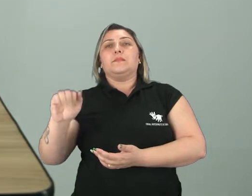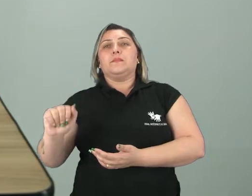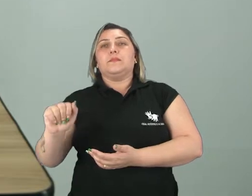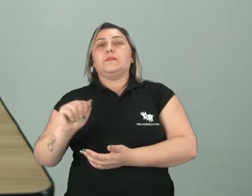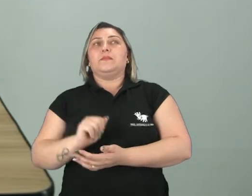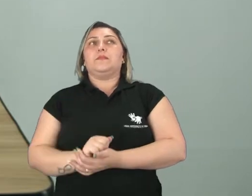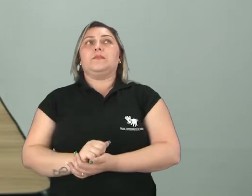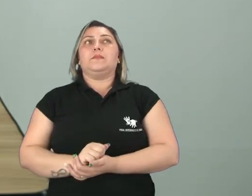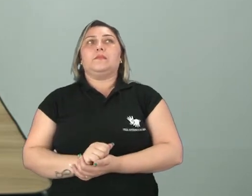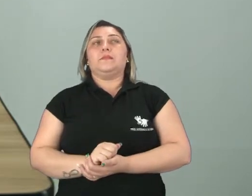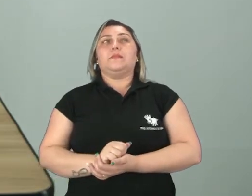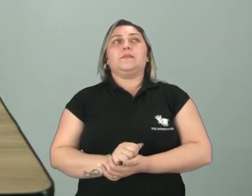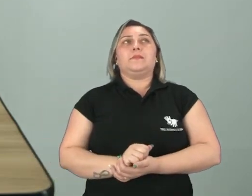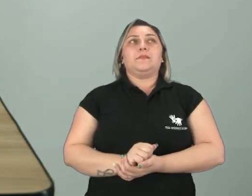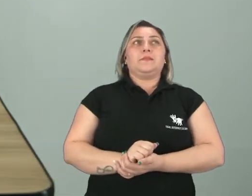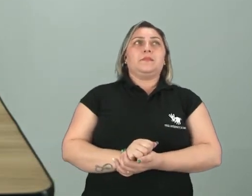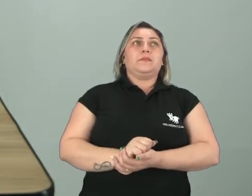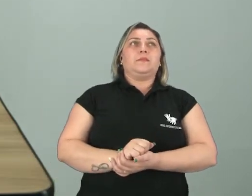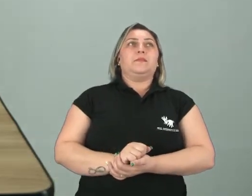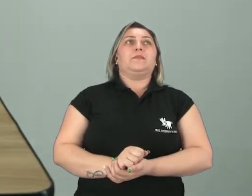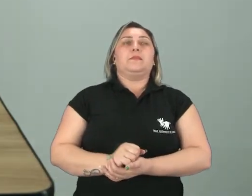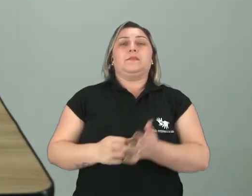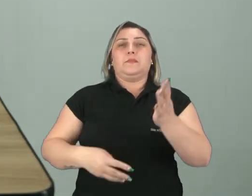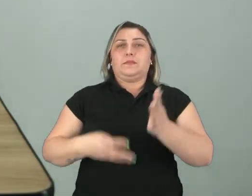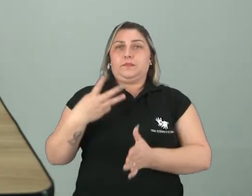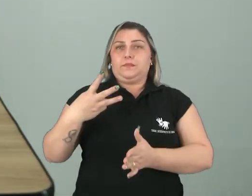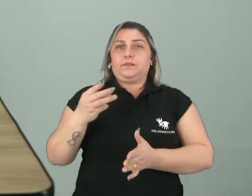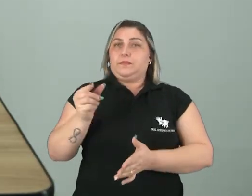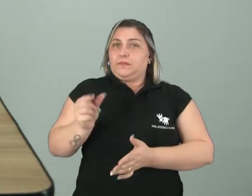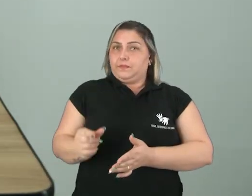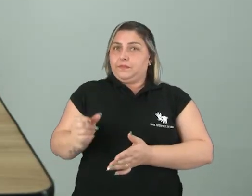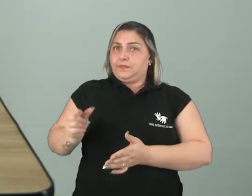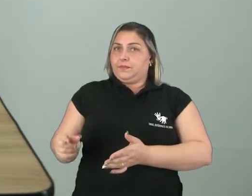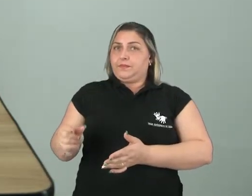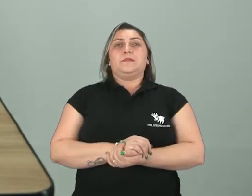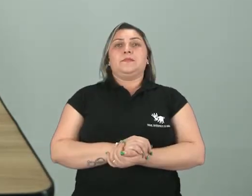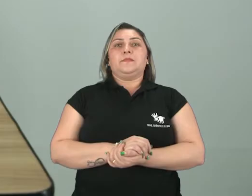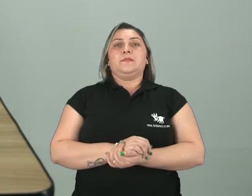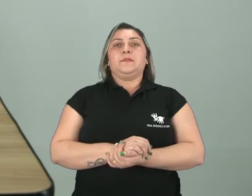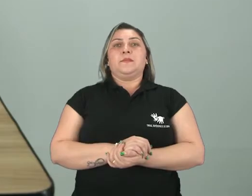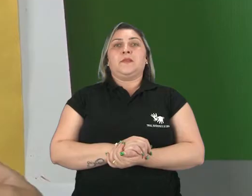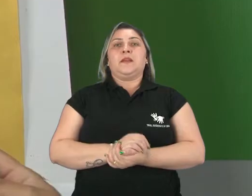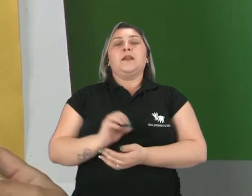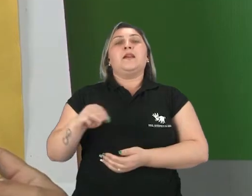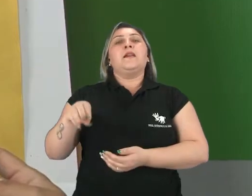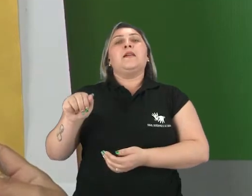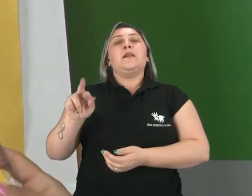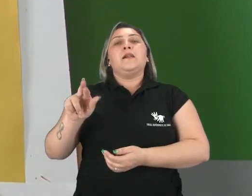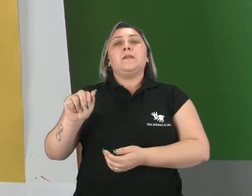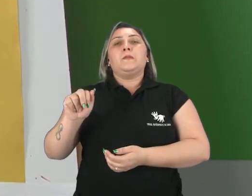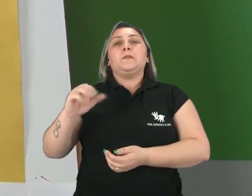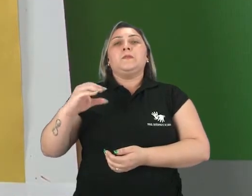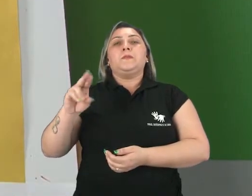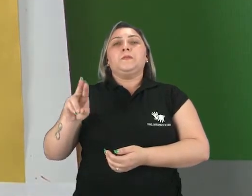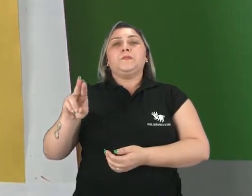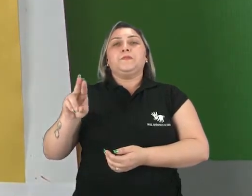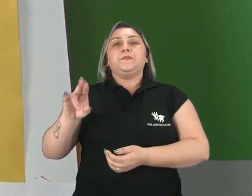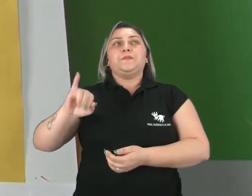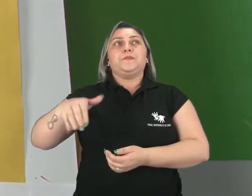em Goiabá três sons maracujá